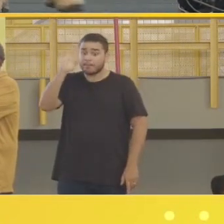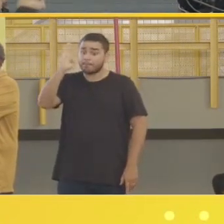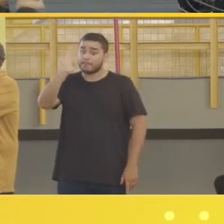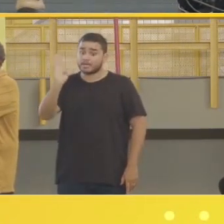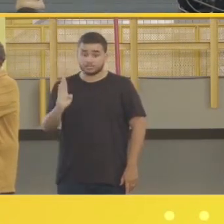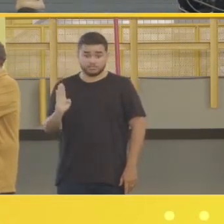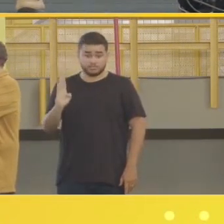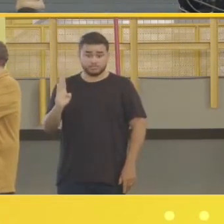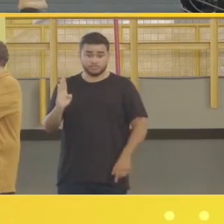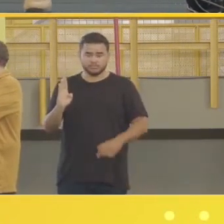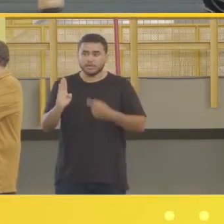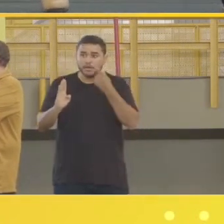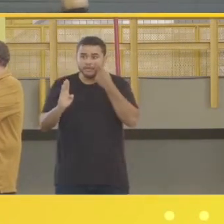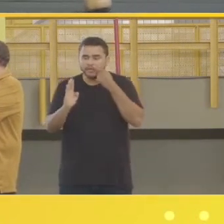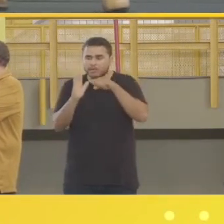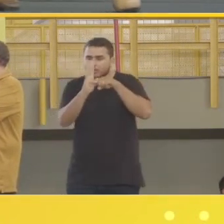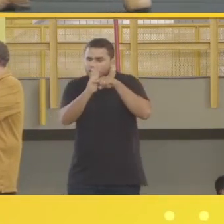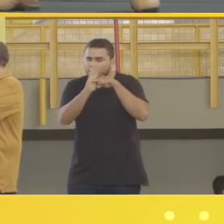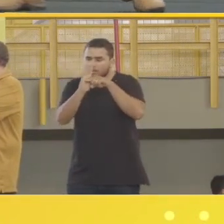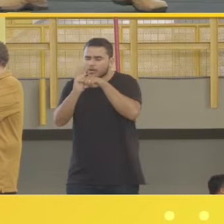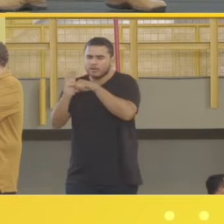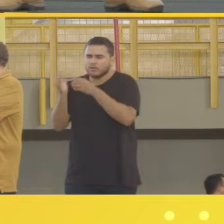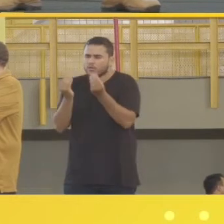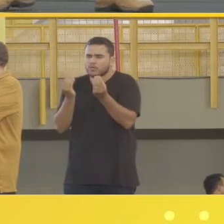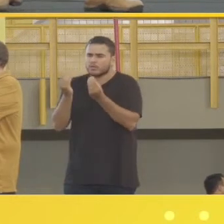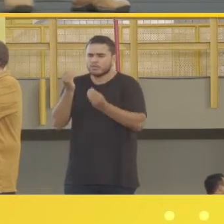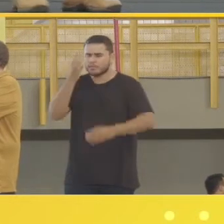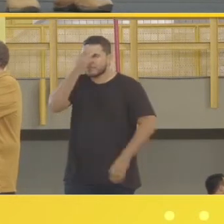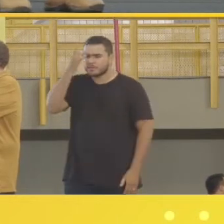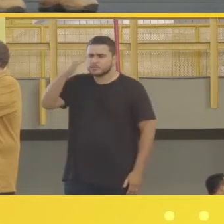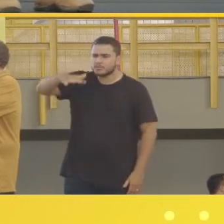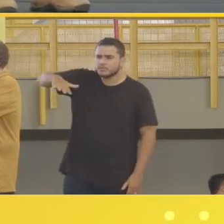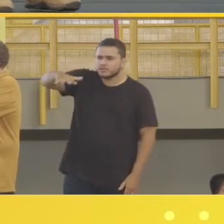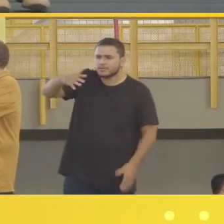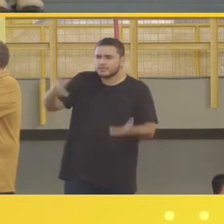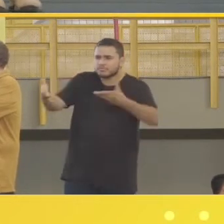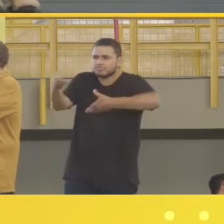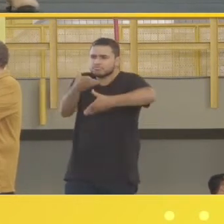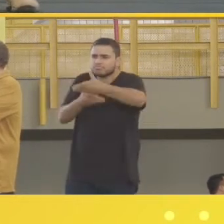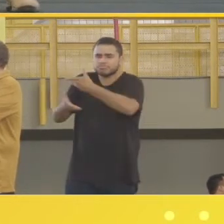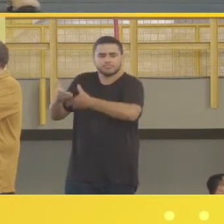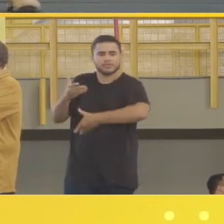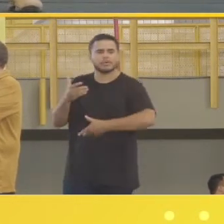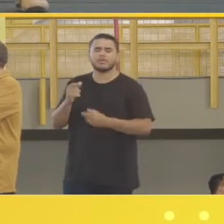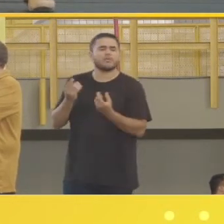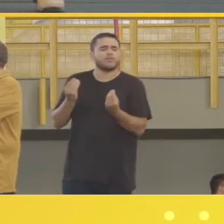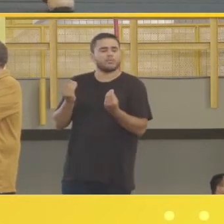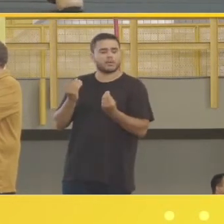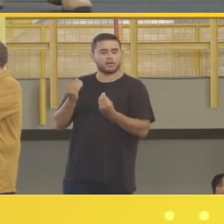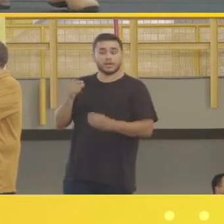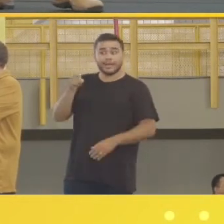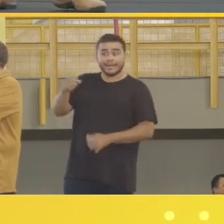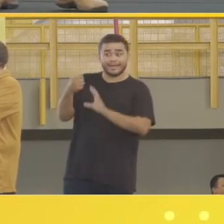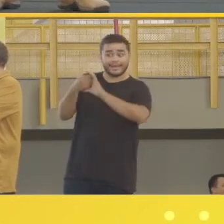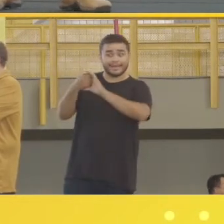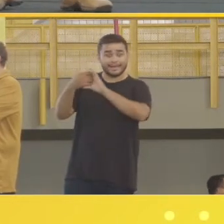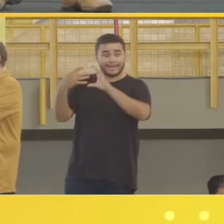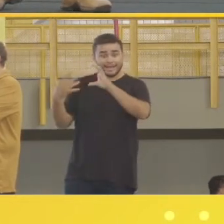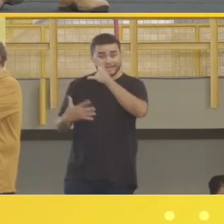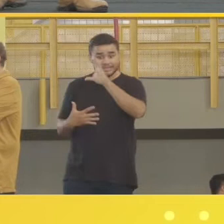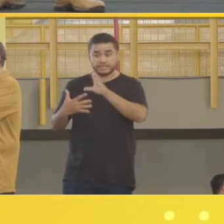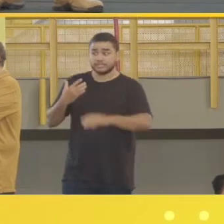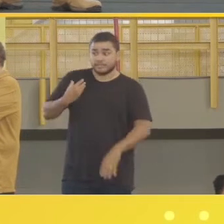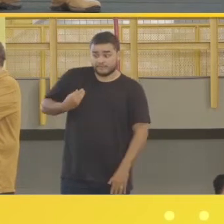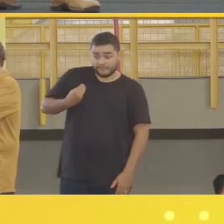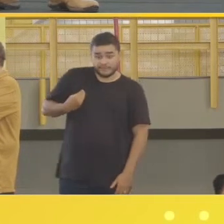comportar, o modo de se relacionar. Quando nós falamos do ethos brasileiro, da ética brasileira, do modo